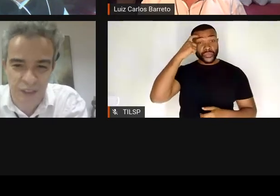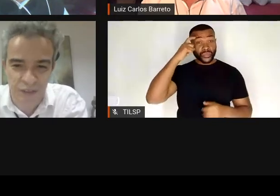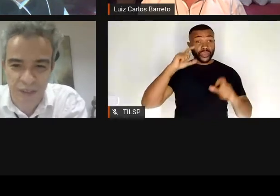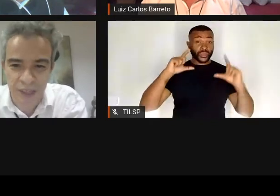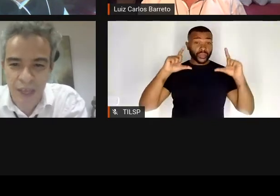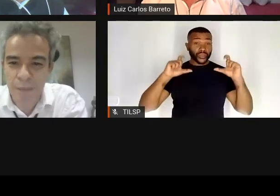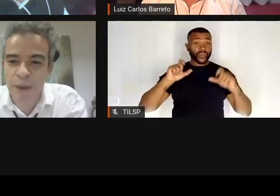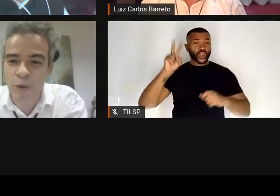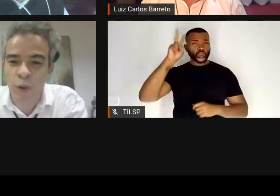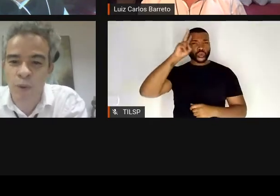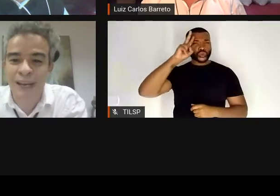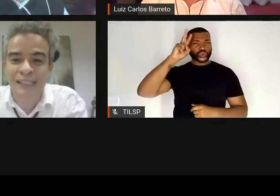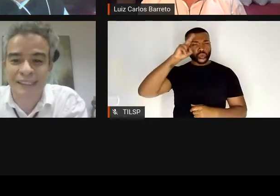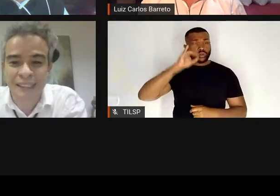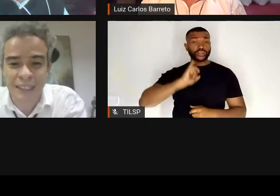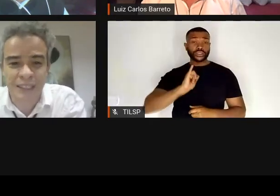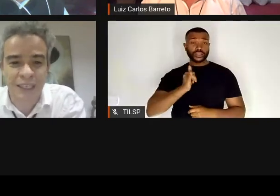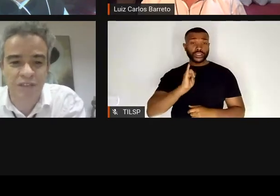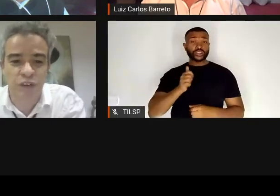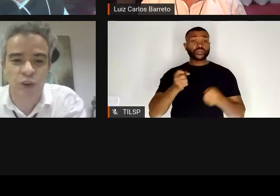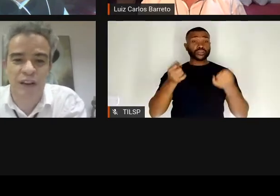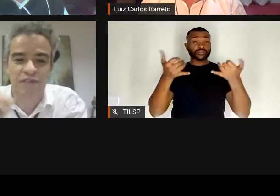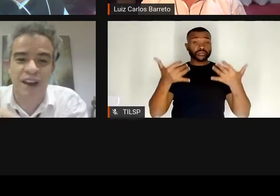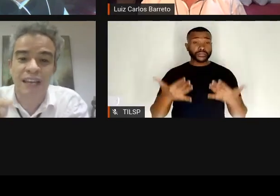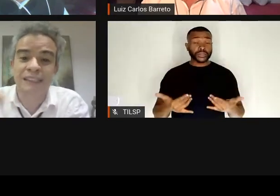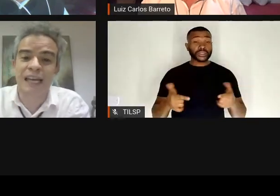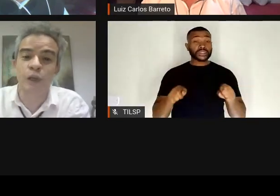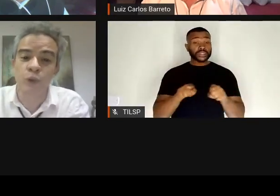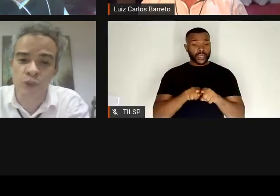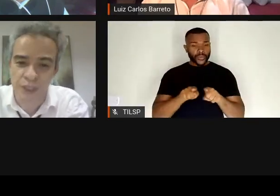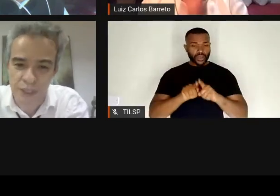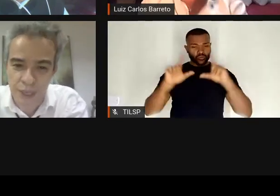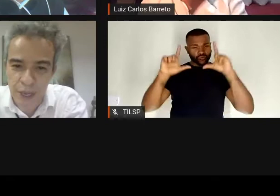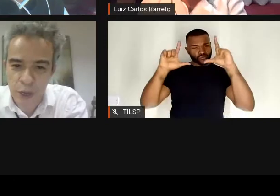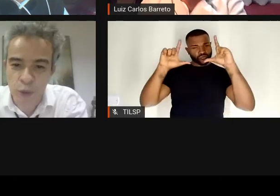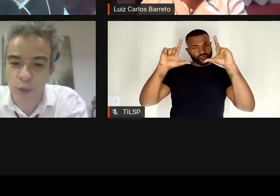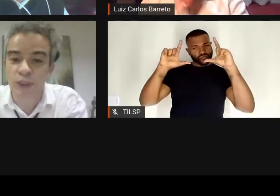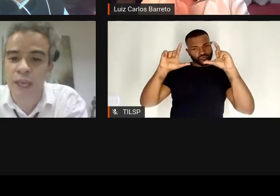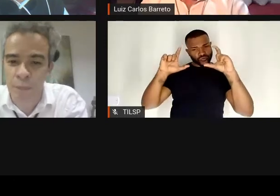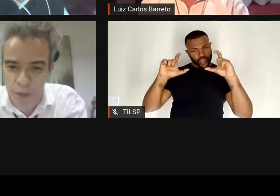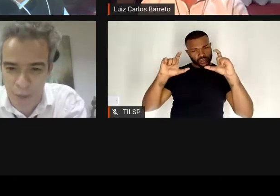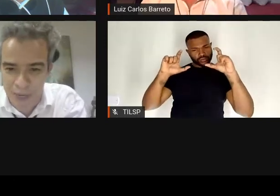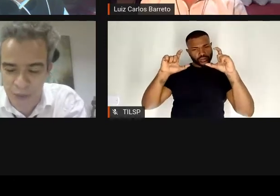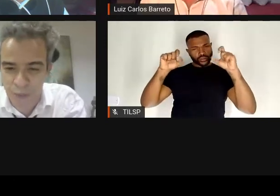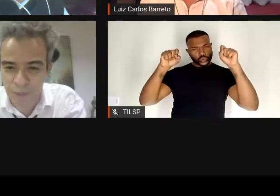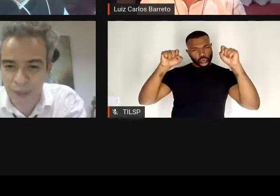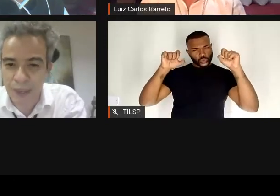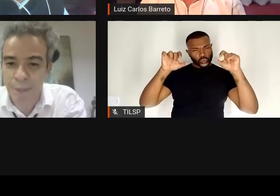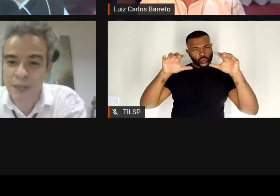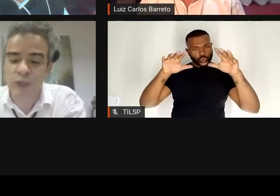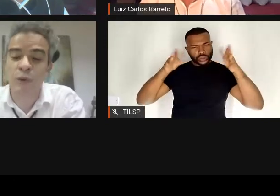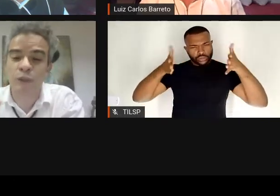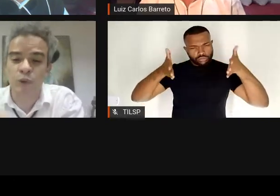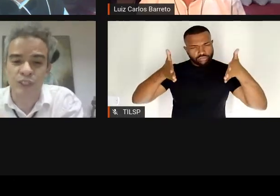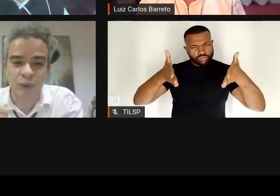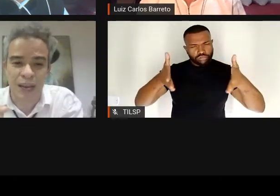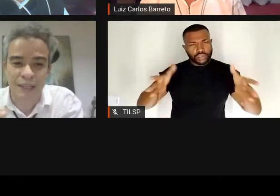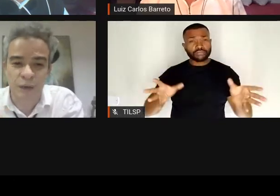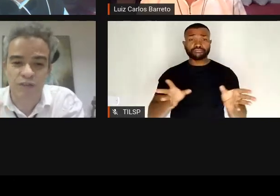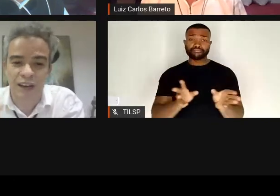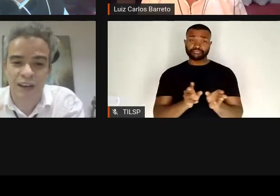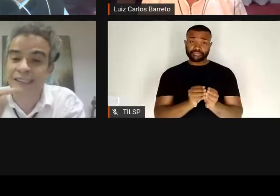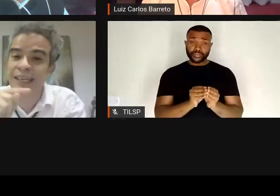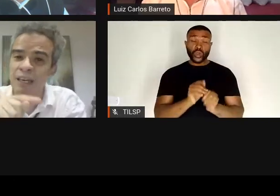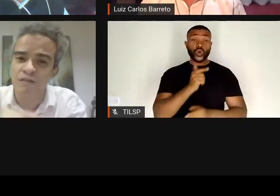história e de narrativa, bem como aquela síntese de que fotografar é lançar luzes sobre o tempo e espaço. Penso que quando